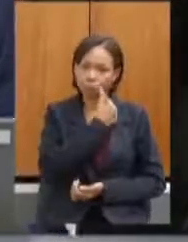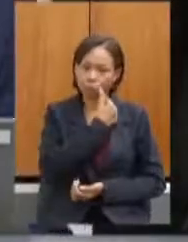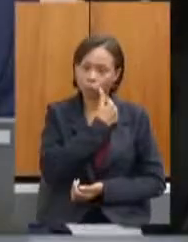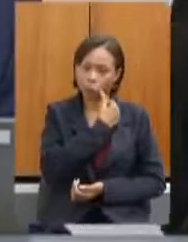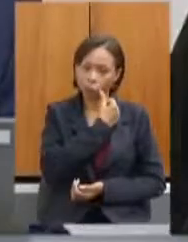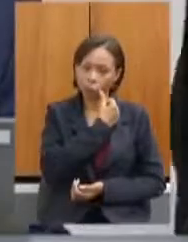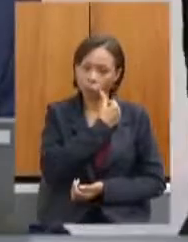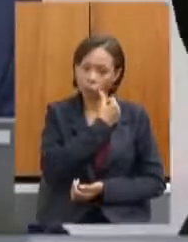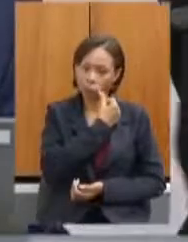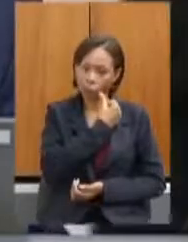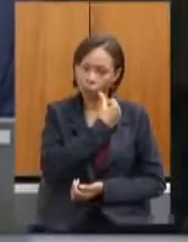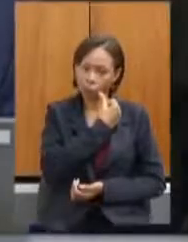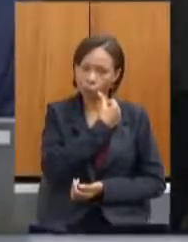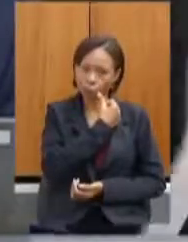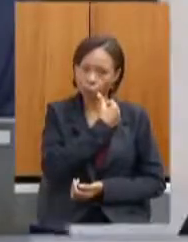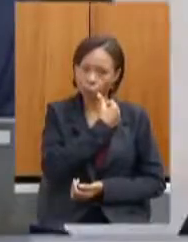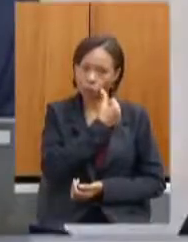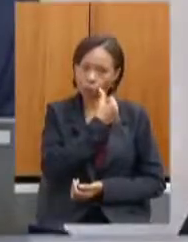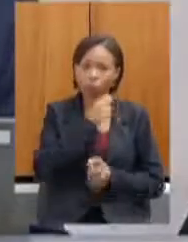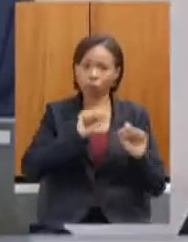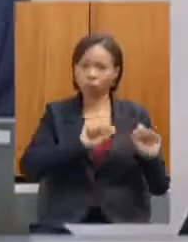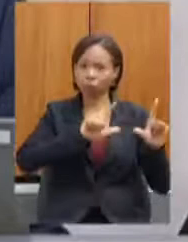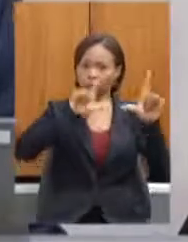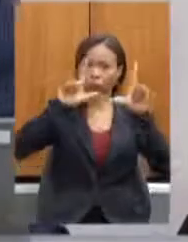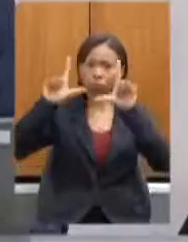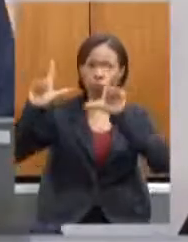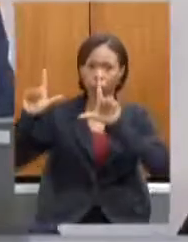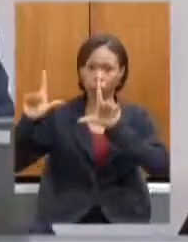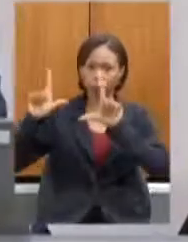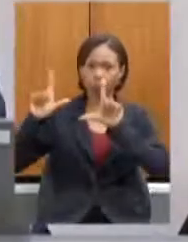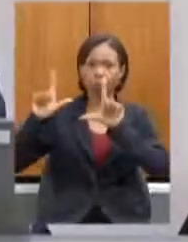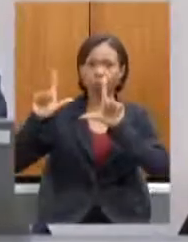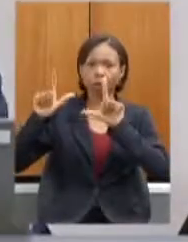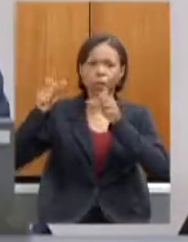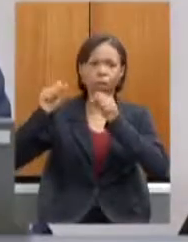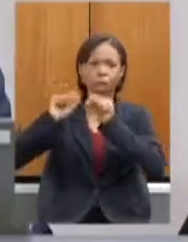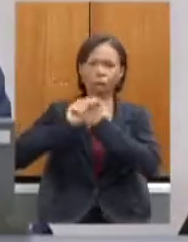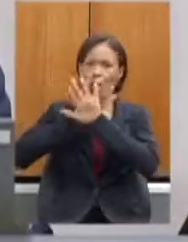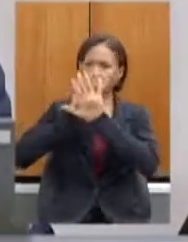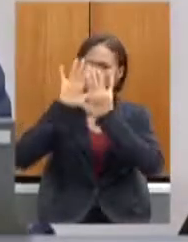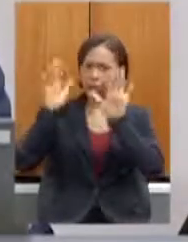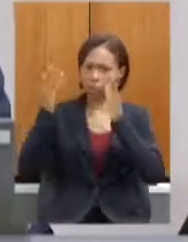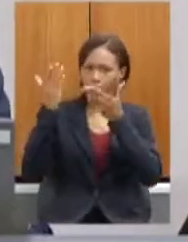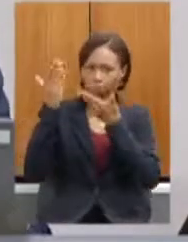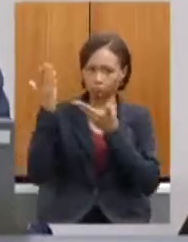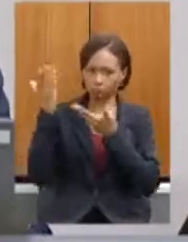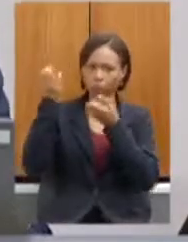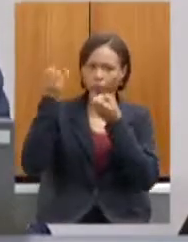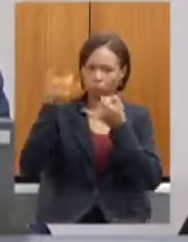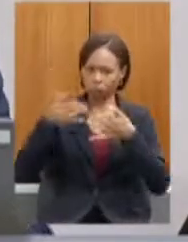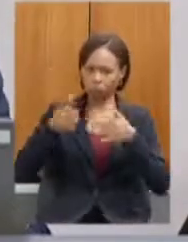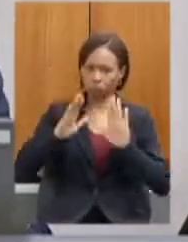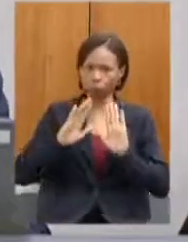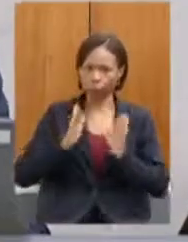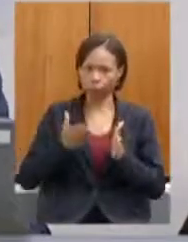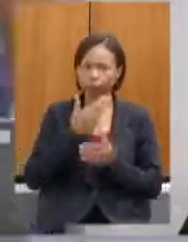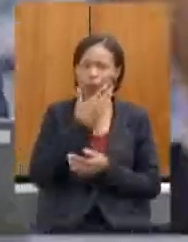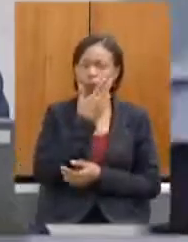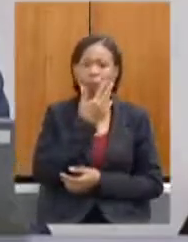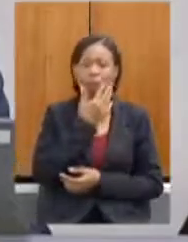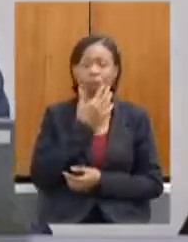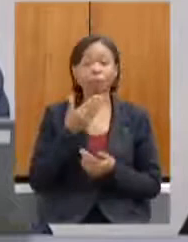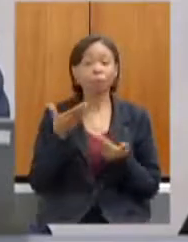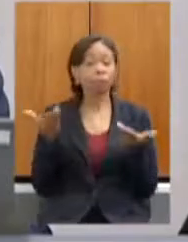e eu tenho nós temos ali no telão tá tudo muito inscrito tá muito tudo muito claro lá então nós passamos imediatamente a